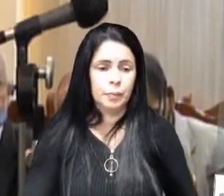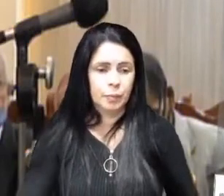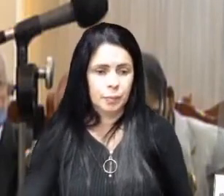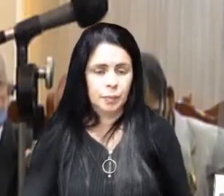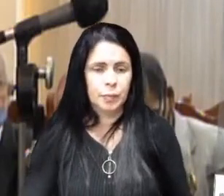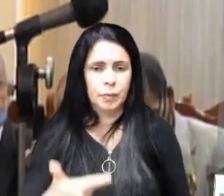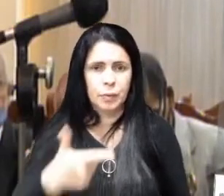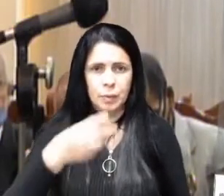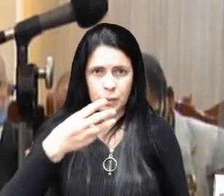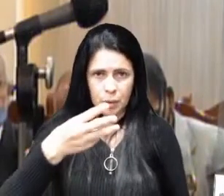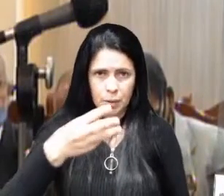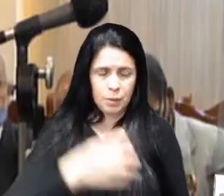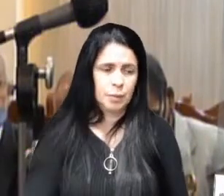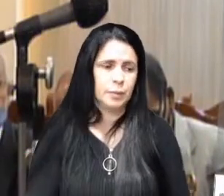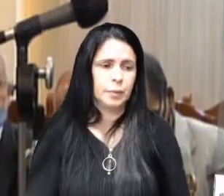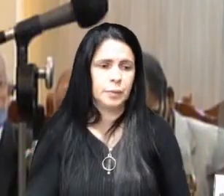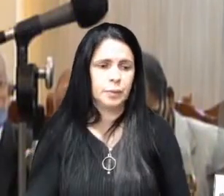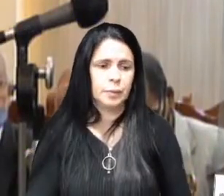sem Jafé,